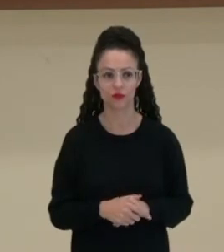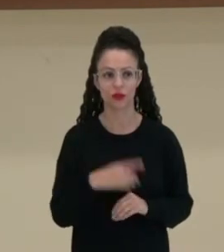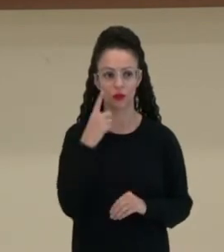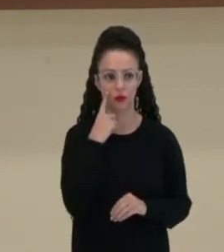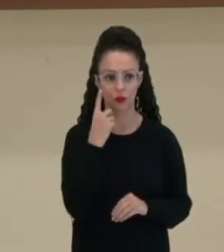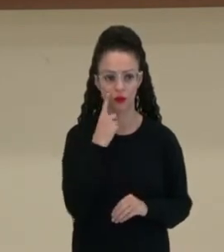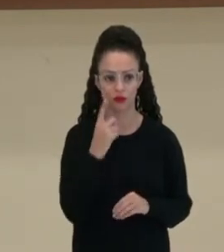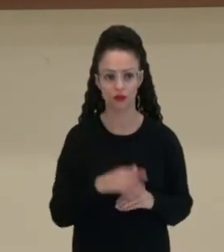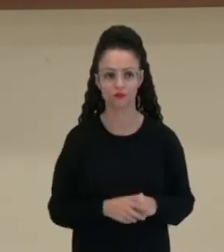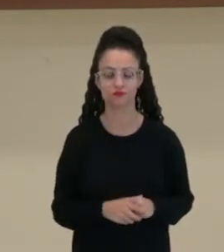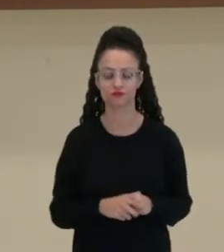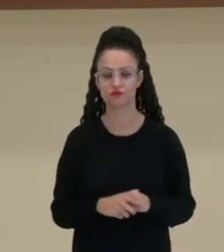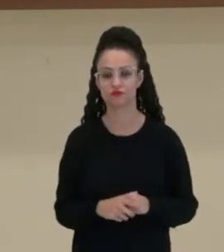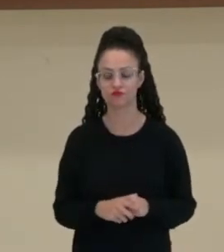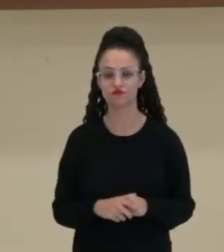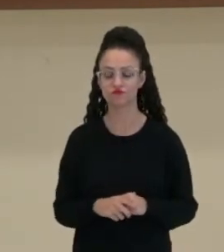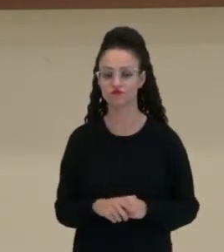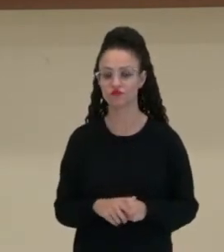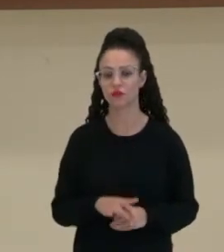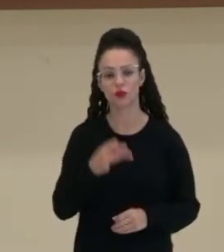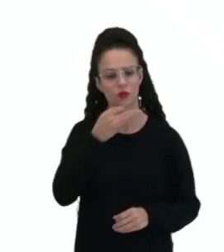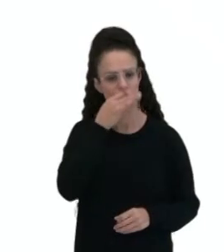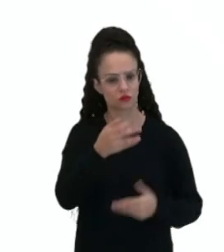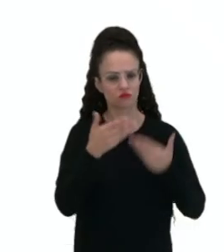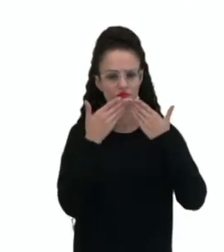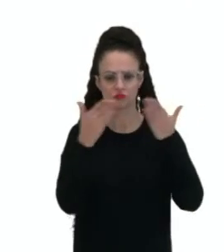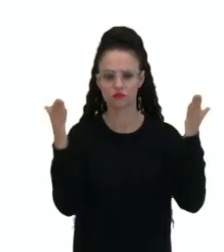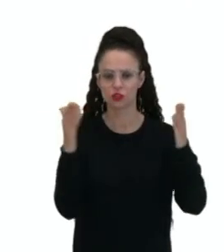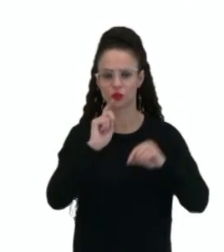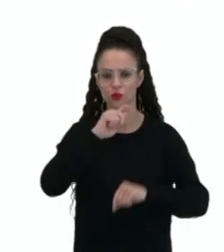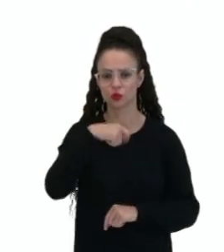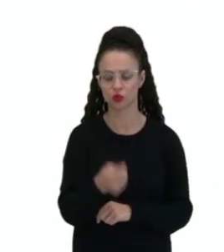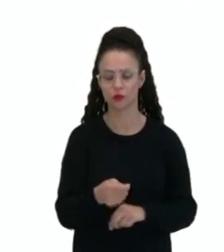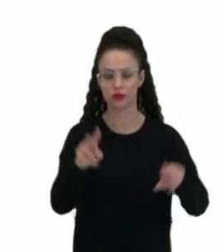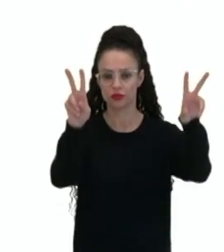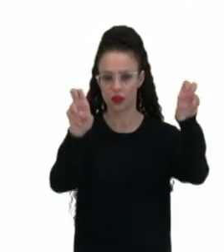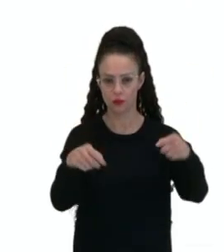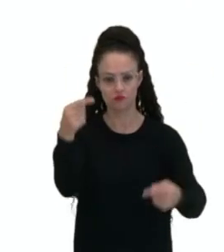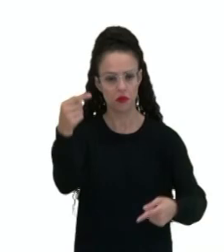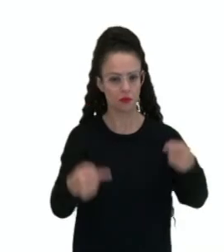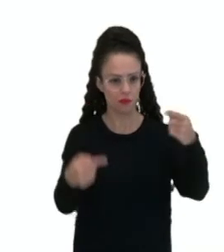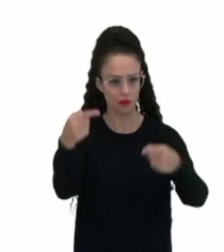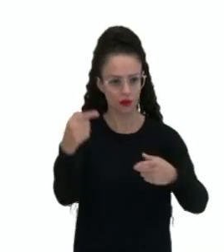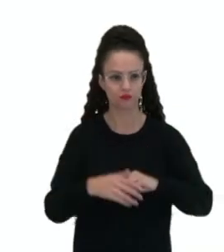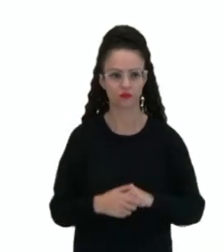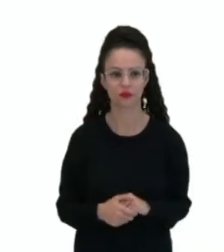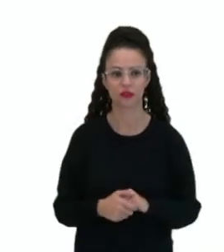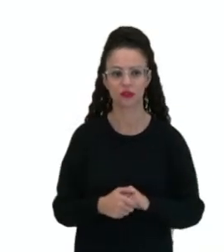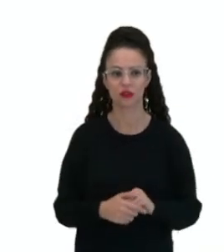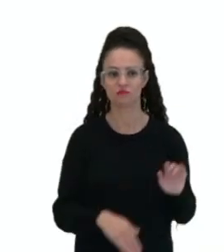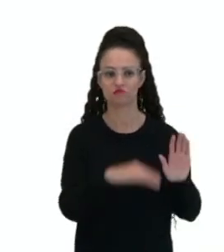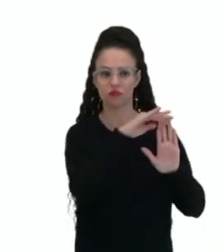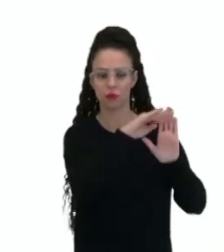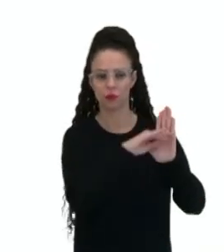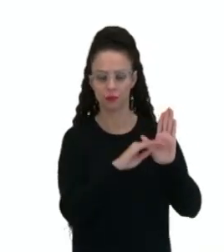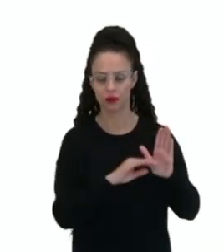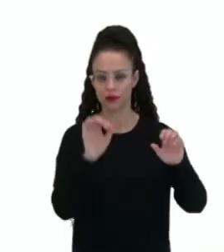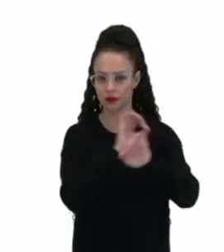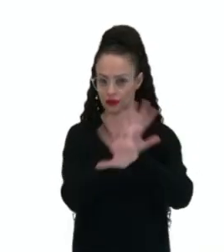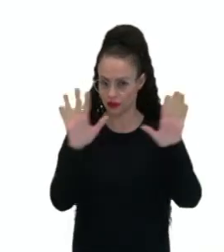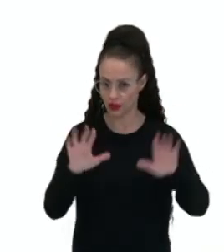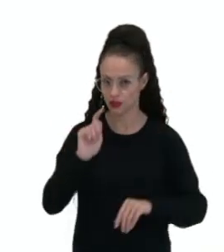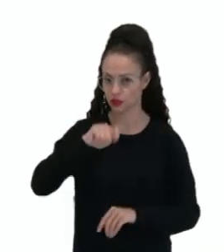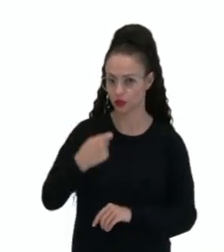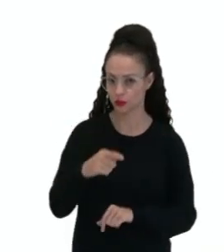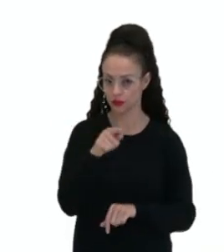veja, posicionar-se explicitamente em relação a uma questão polêmica, formular claramente a questão